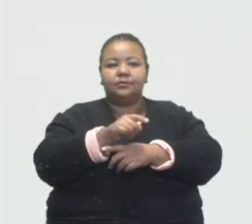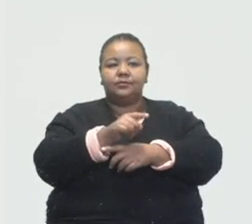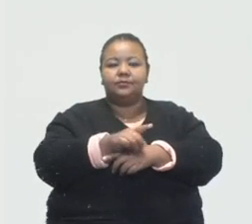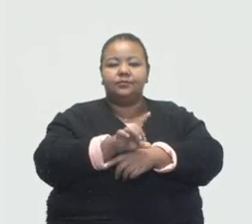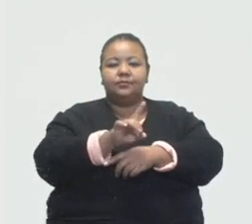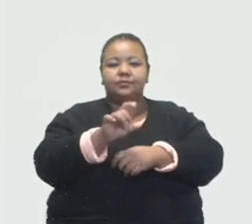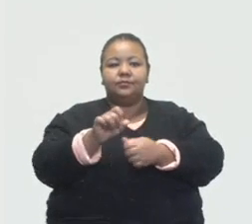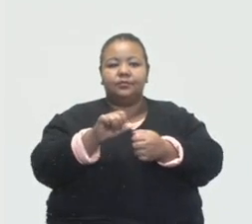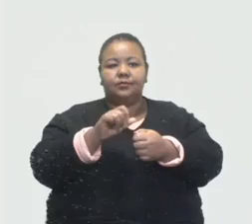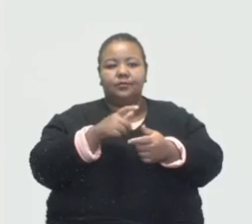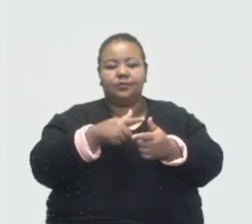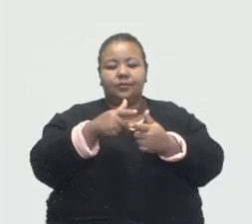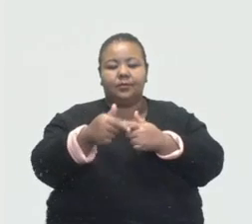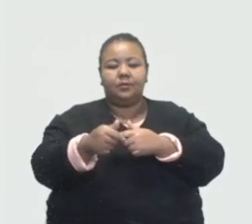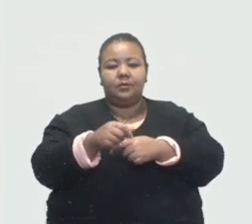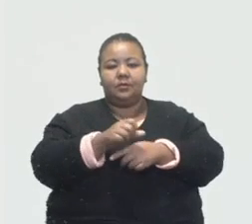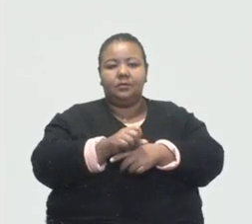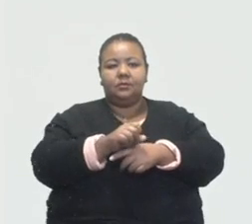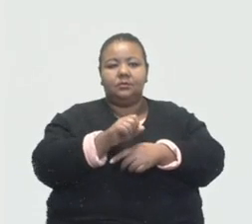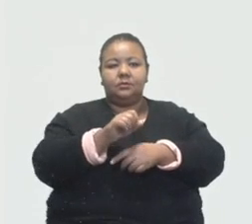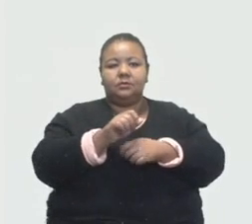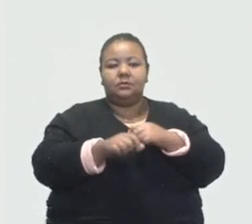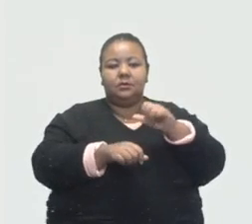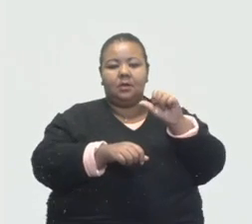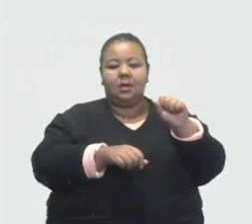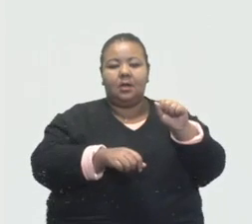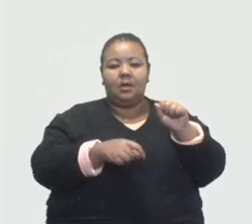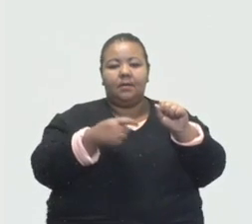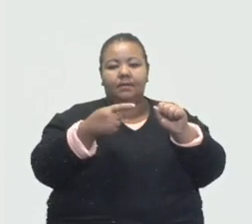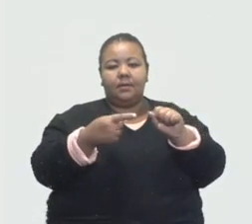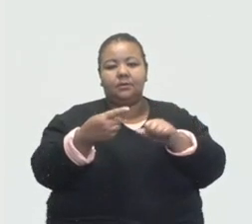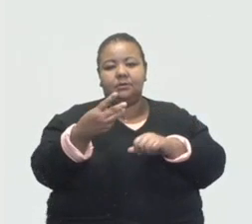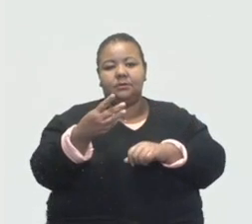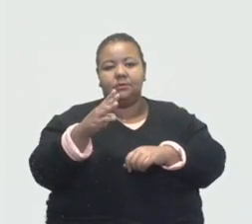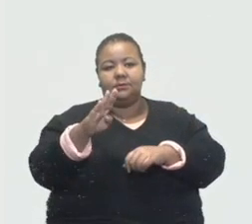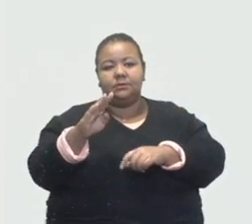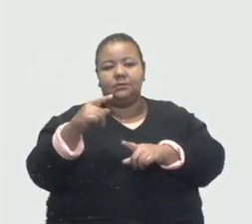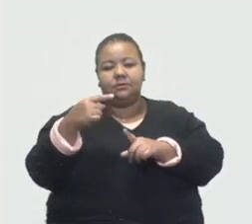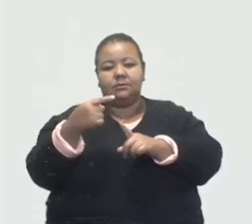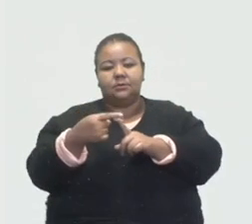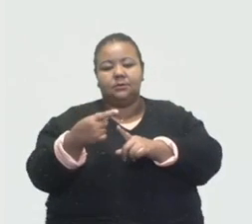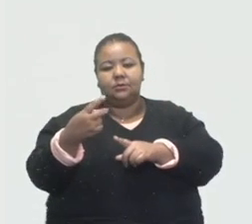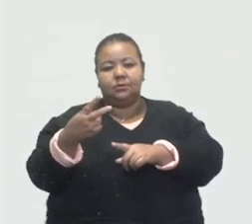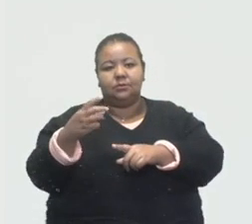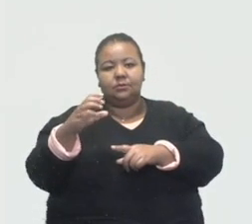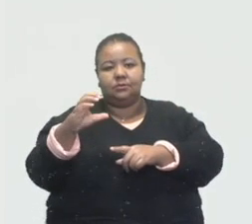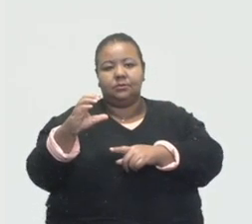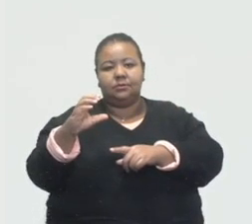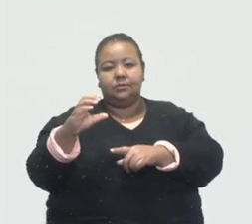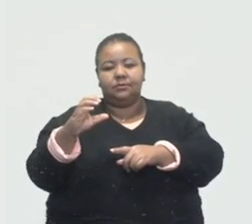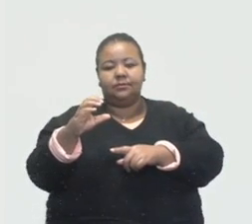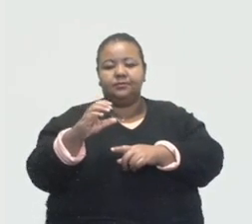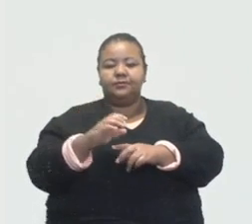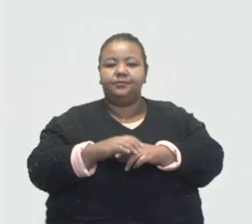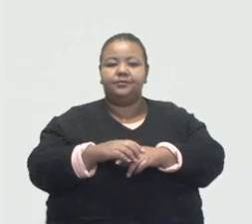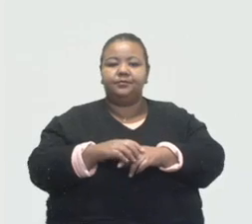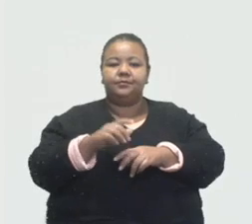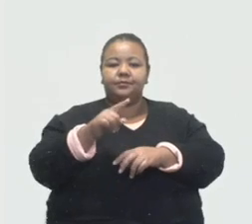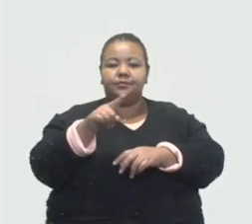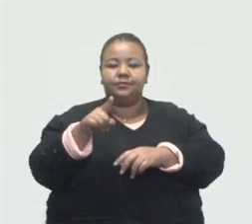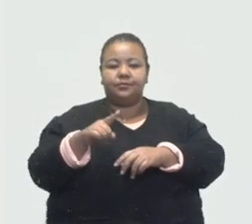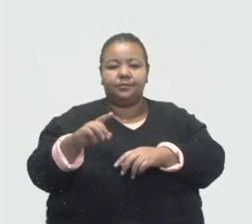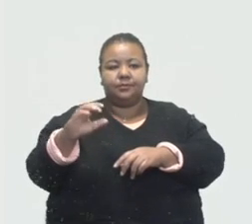terá solução com A menos 3B mais 2C, igual